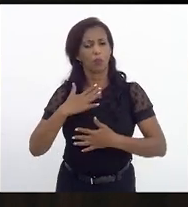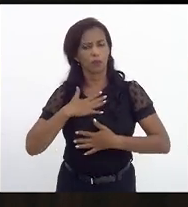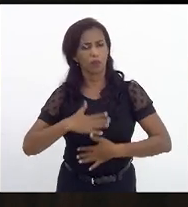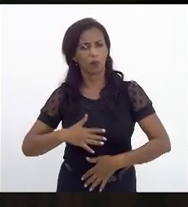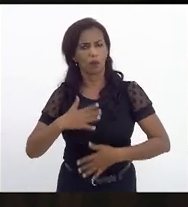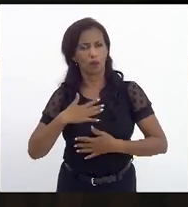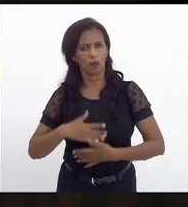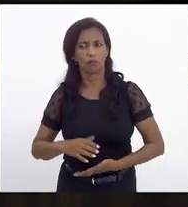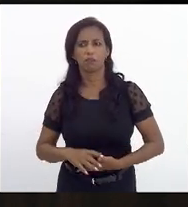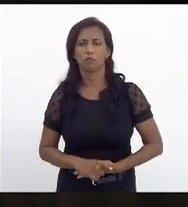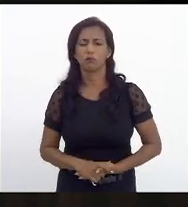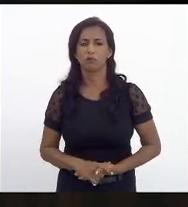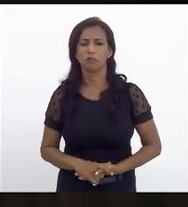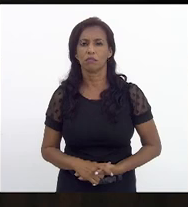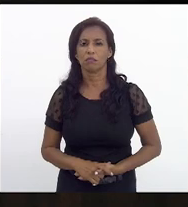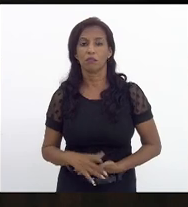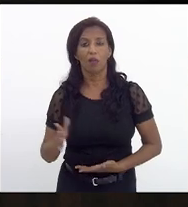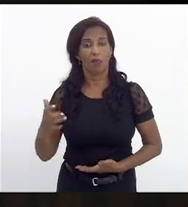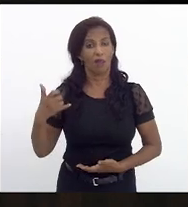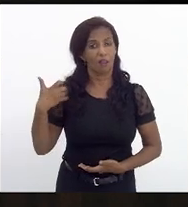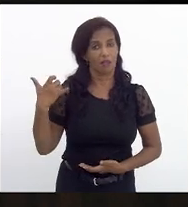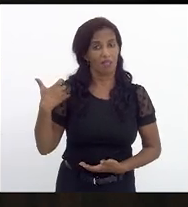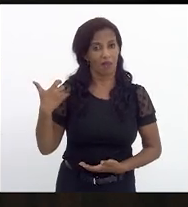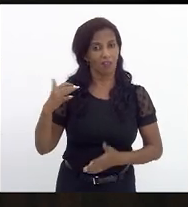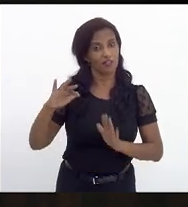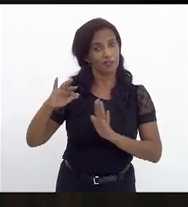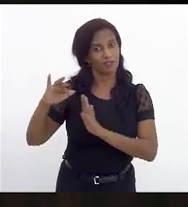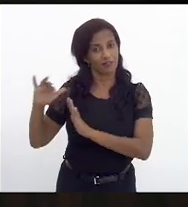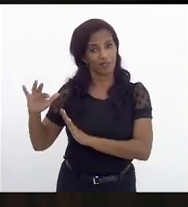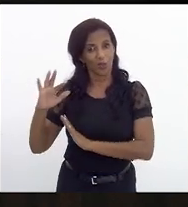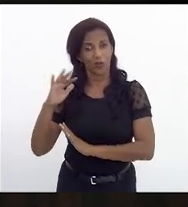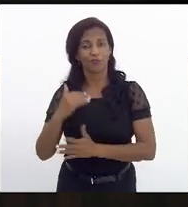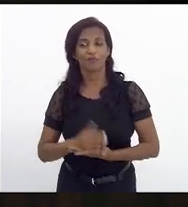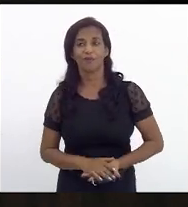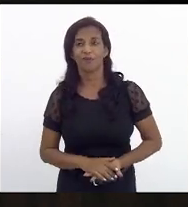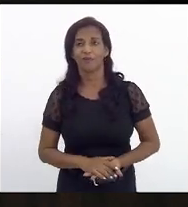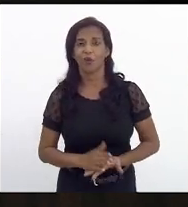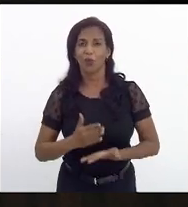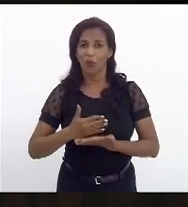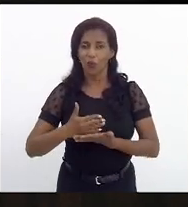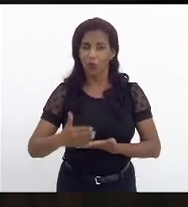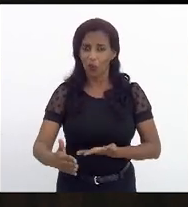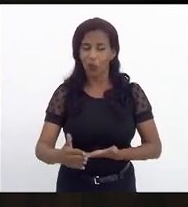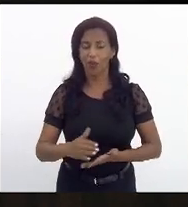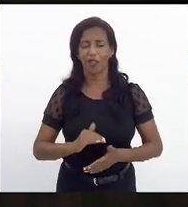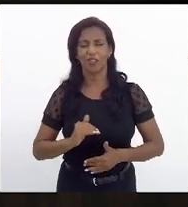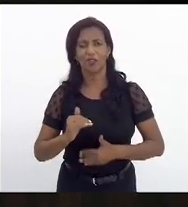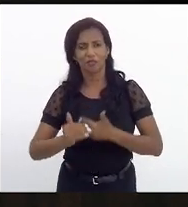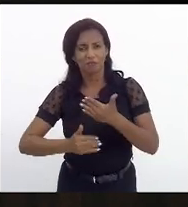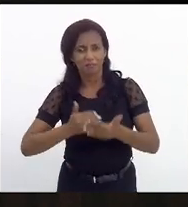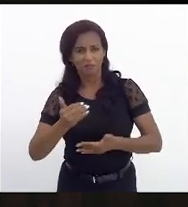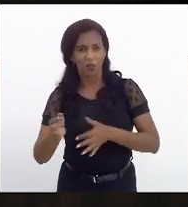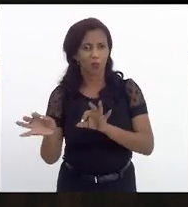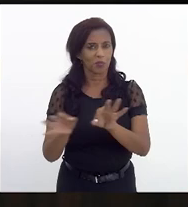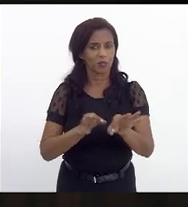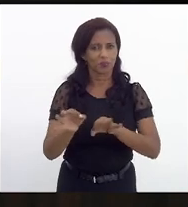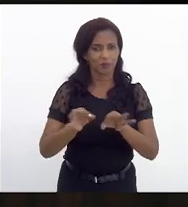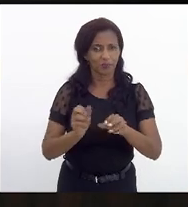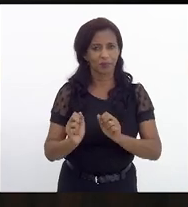Tranquilidade, salvo a idade, o resto está muito, muito, muito bem encaminhado,